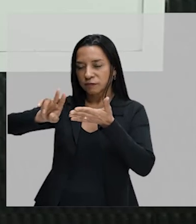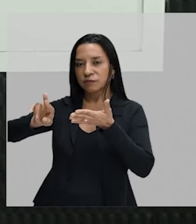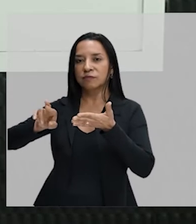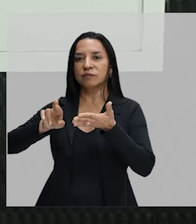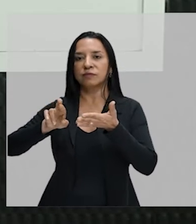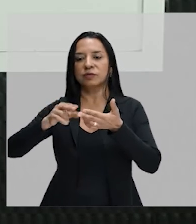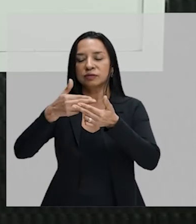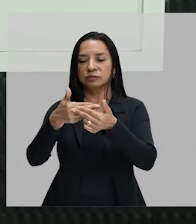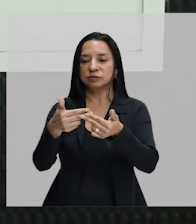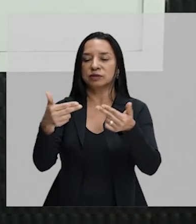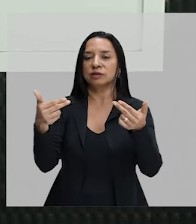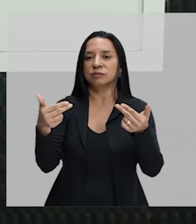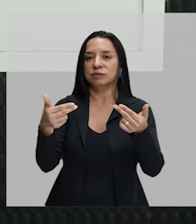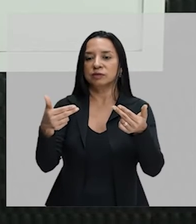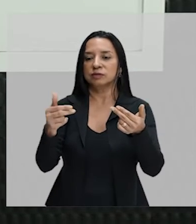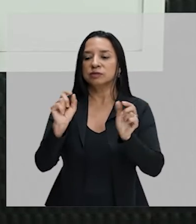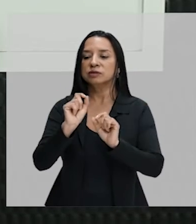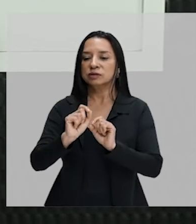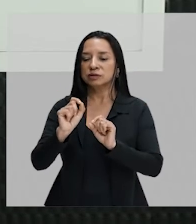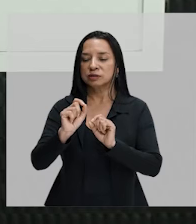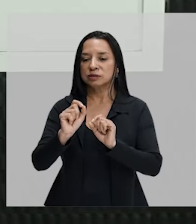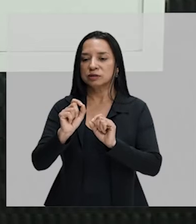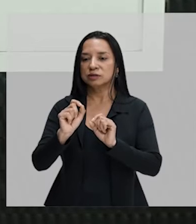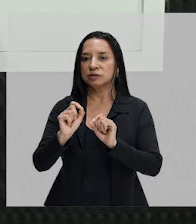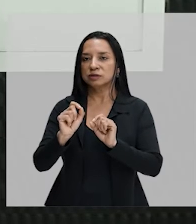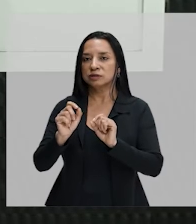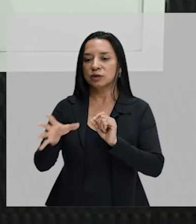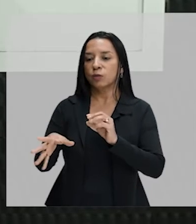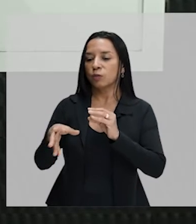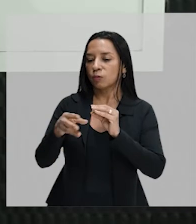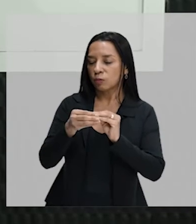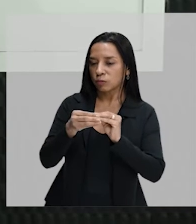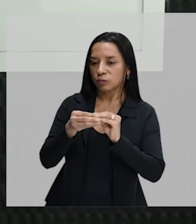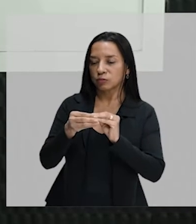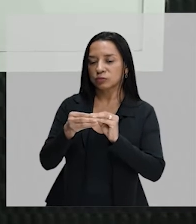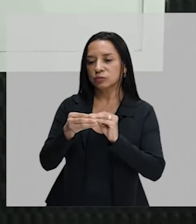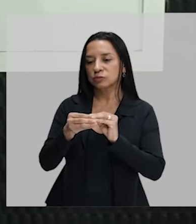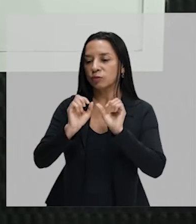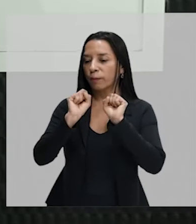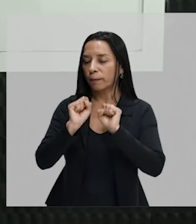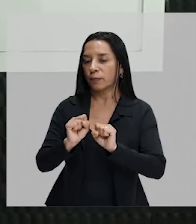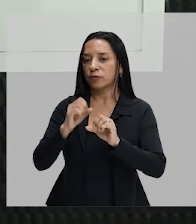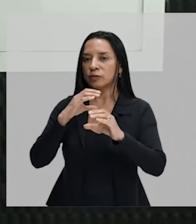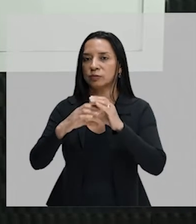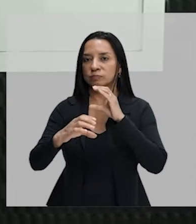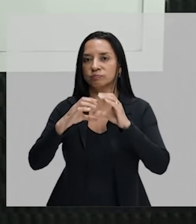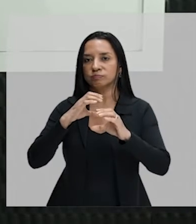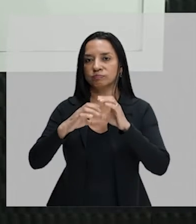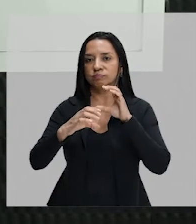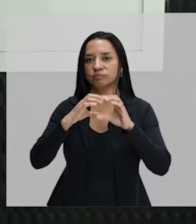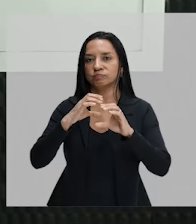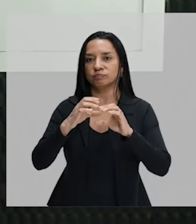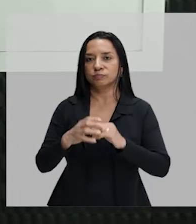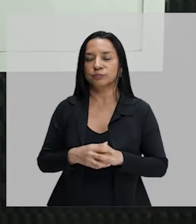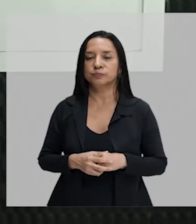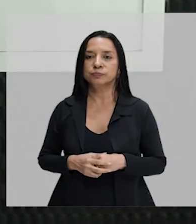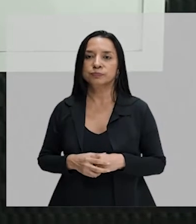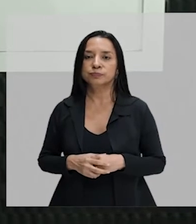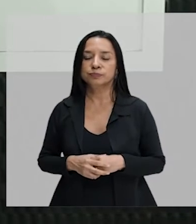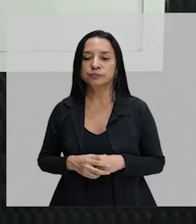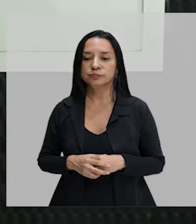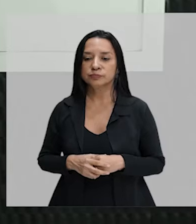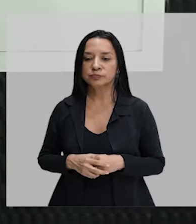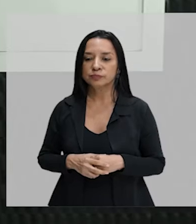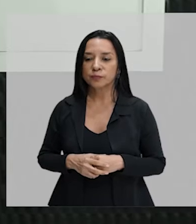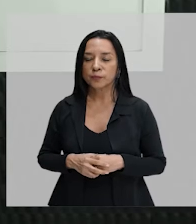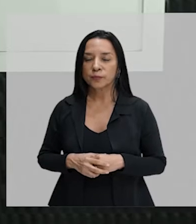fórmulas e elementos, é ali que eu constituo o poder de comunicação. Olha aqui.